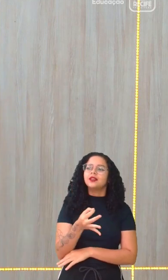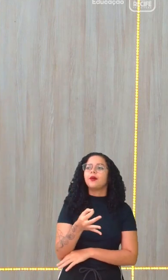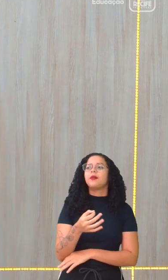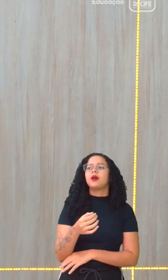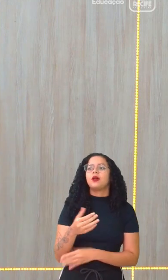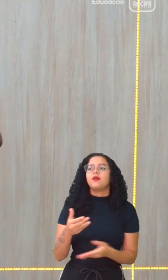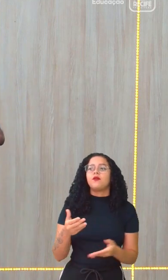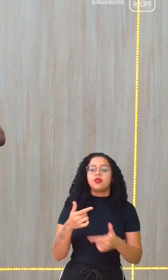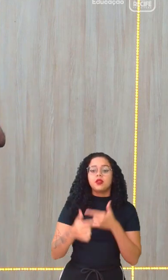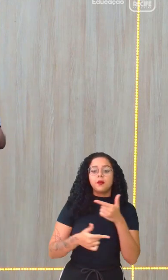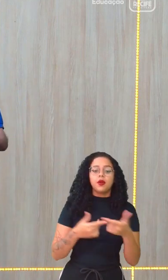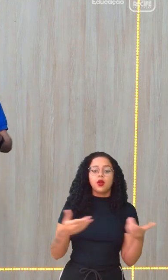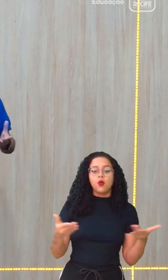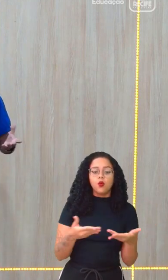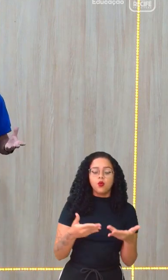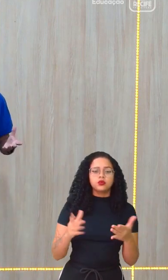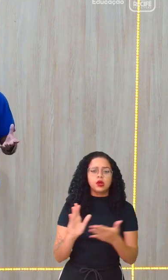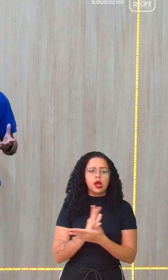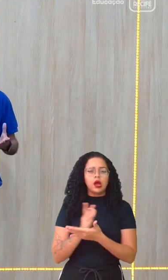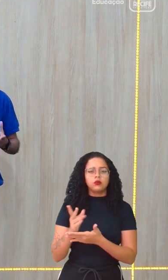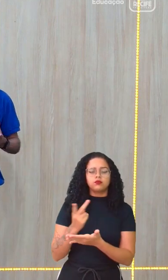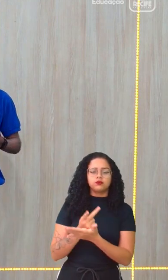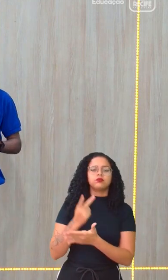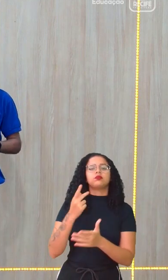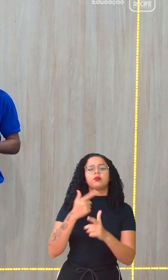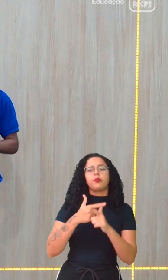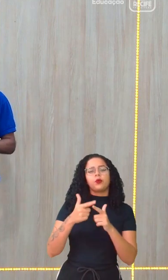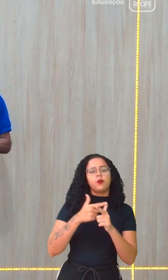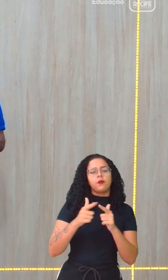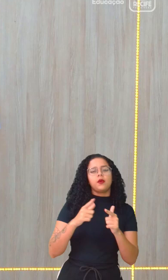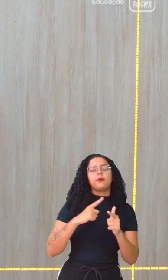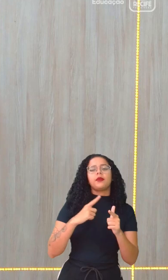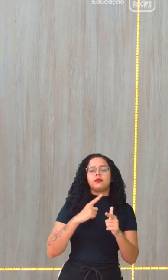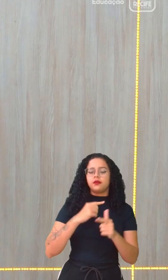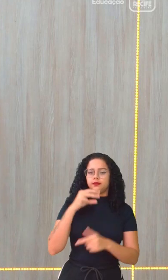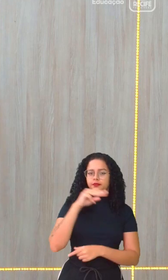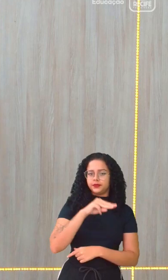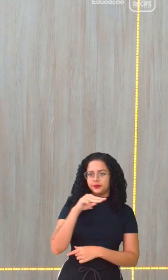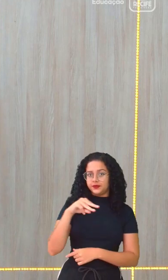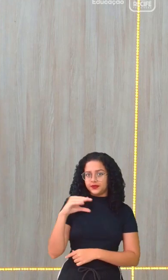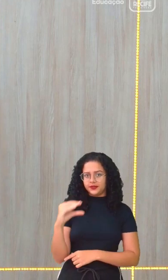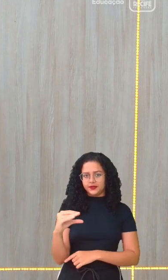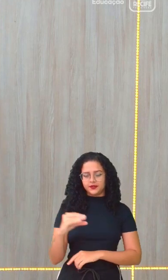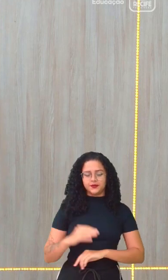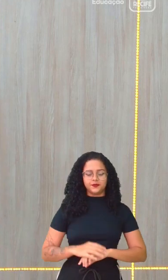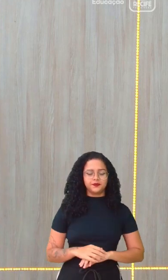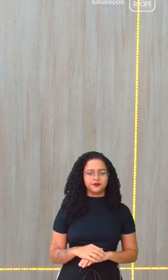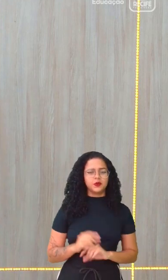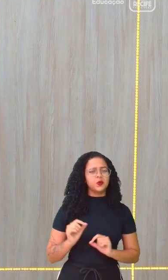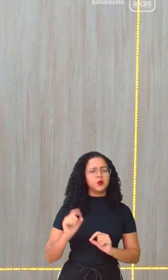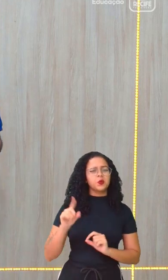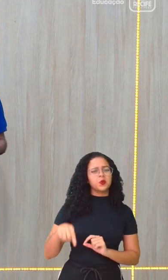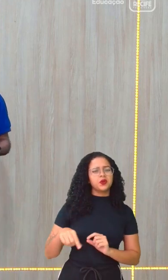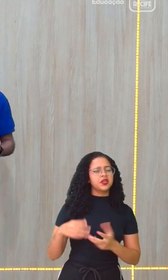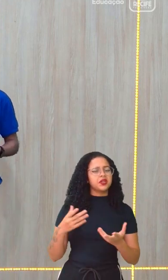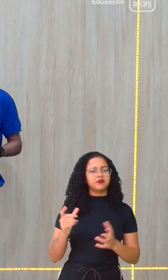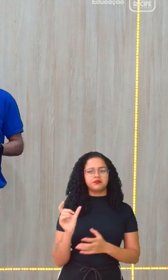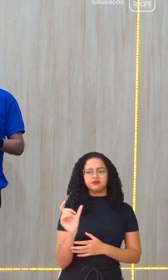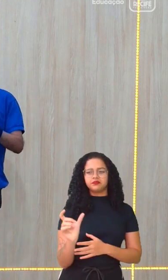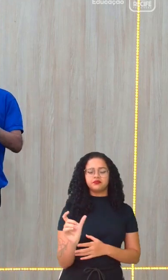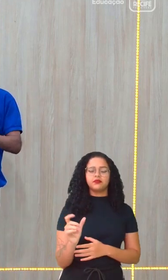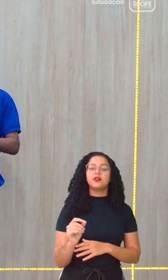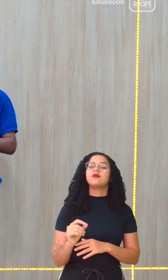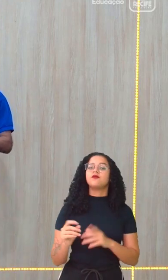trabalhar hoje situações, problemas que envolvem aí os mínimos múltiplo comum. E o que seria MMC, Ricardinho? A